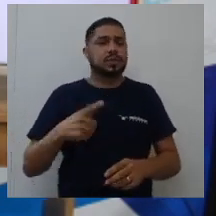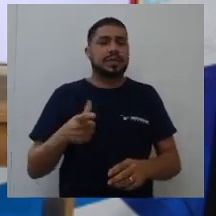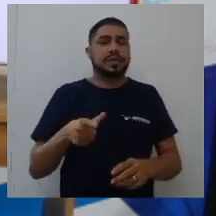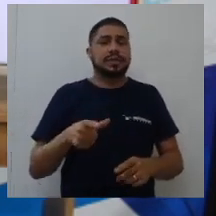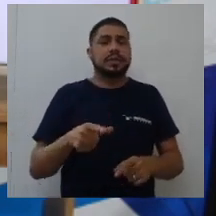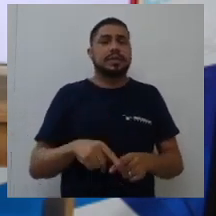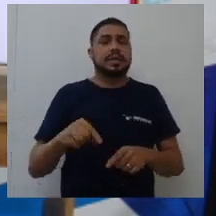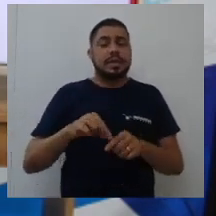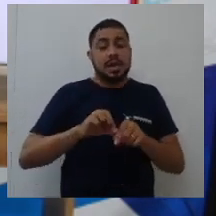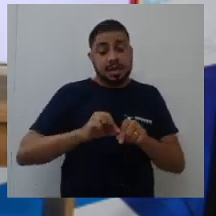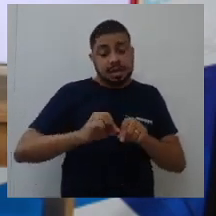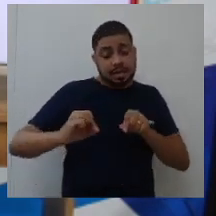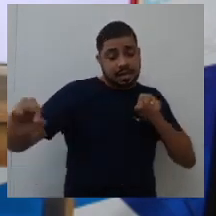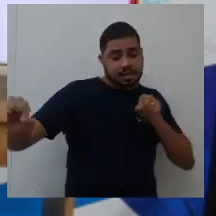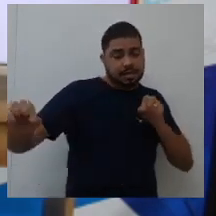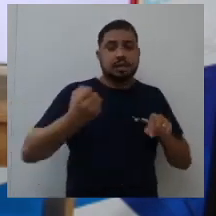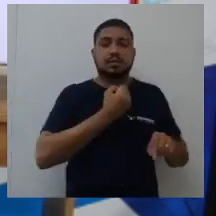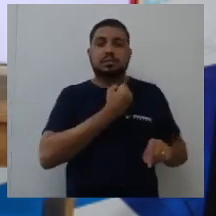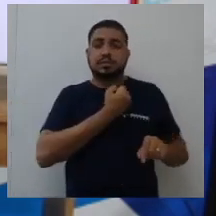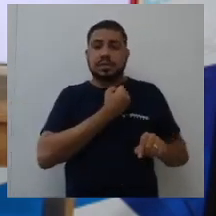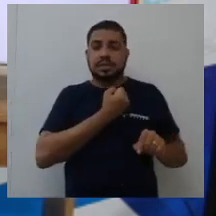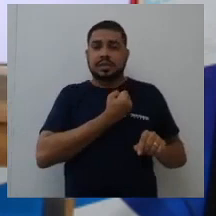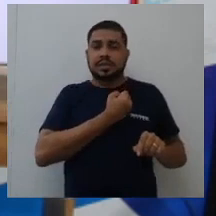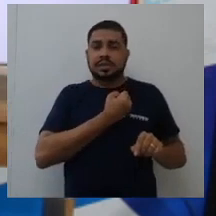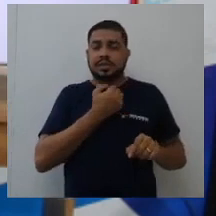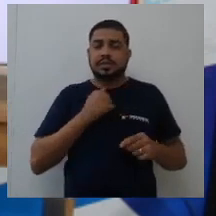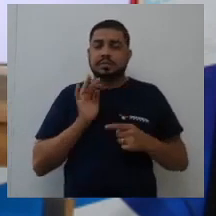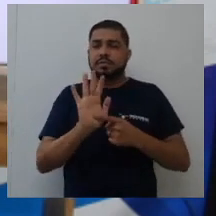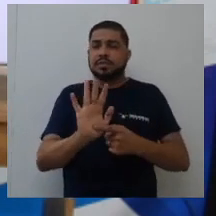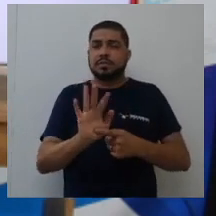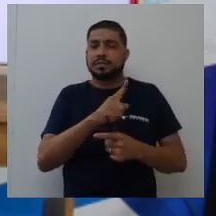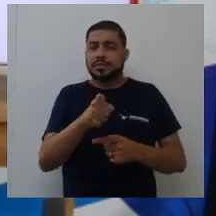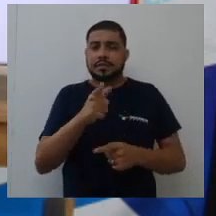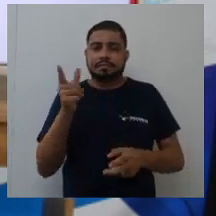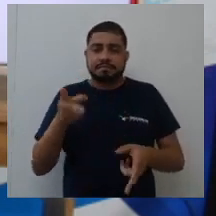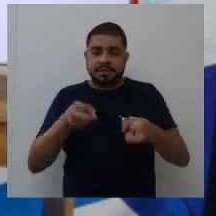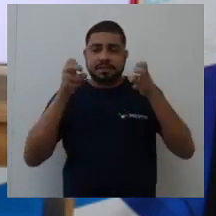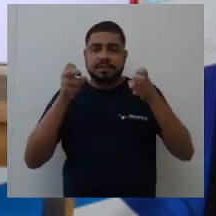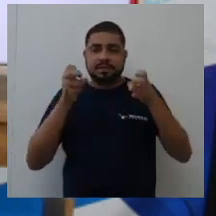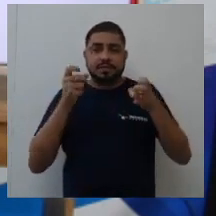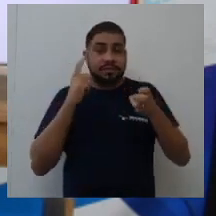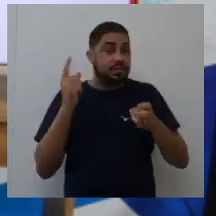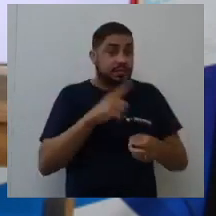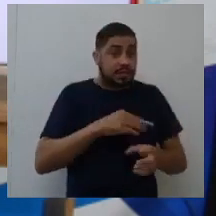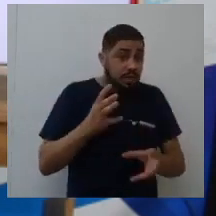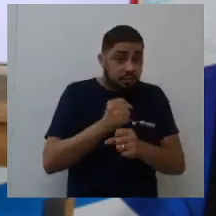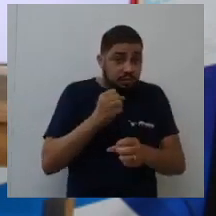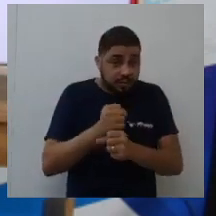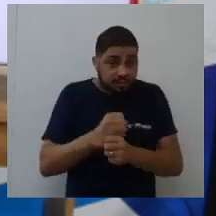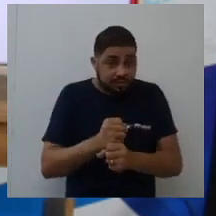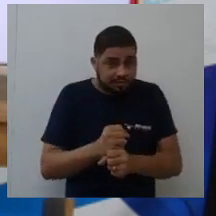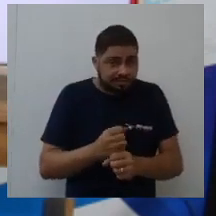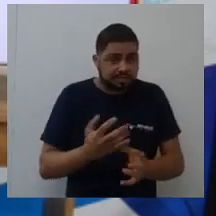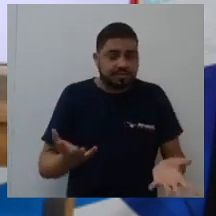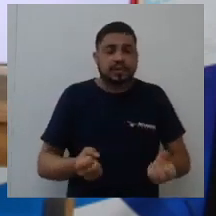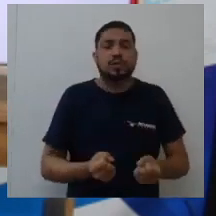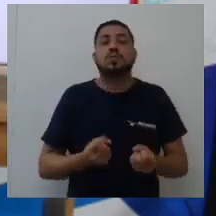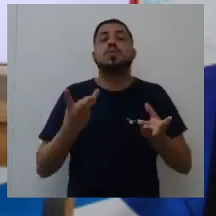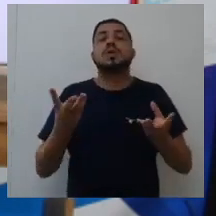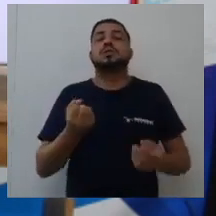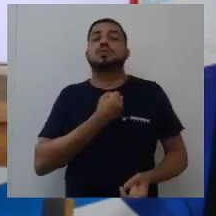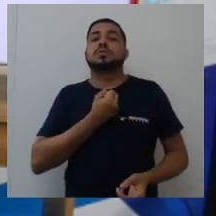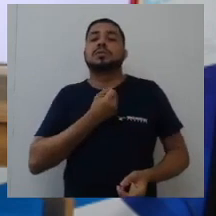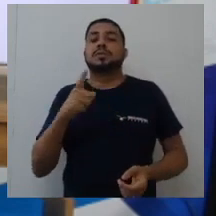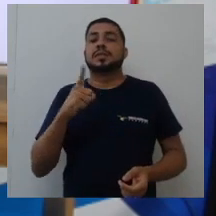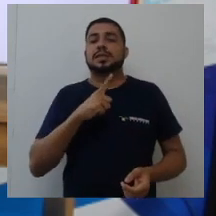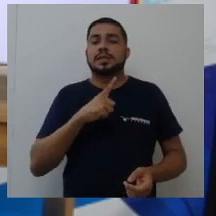numérica eu destaquei ali para você dar uma sacada. Então vamos contar aqui. Vamos lá, vamos contar aqui. Quantos números tem